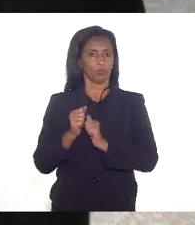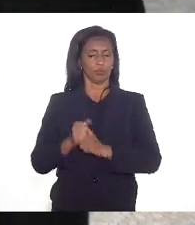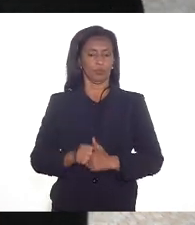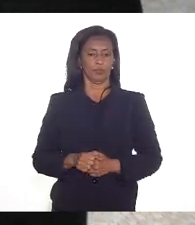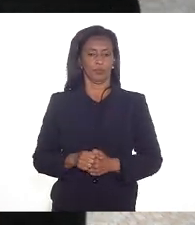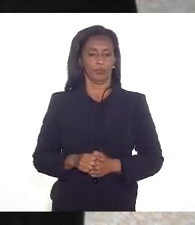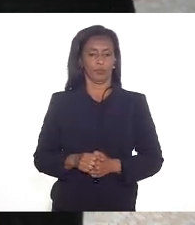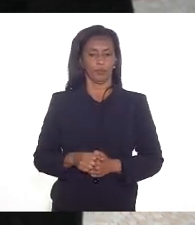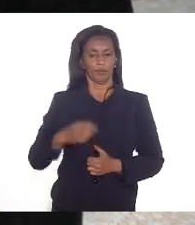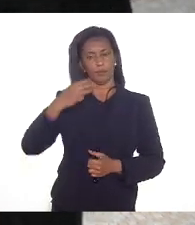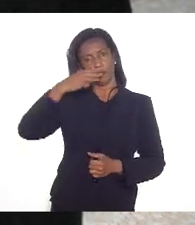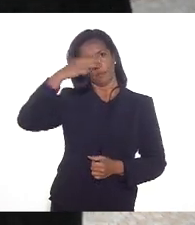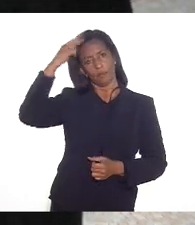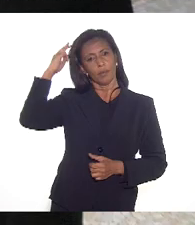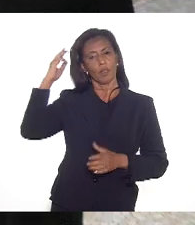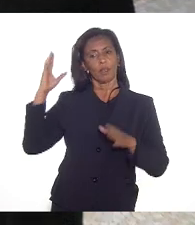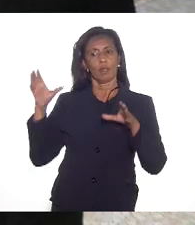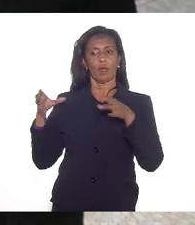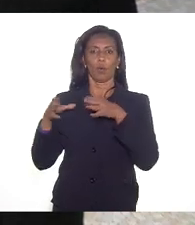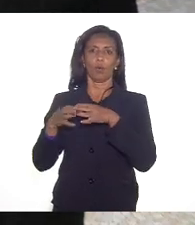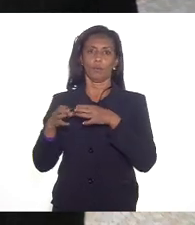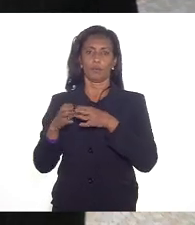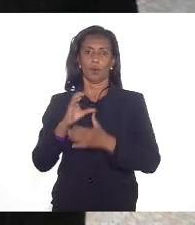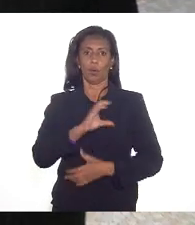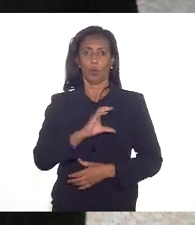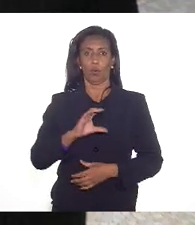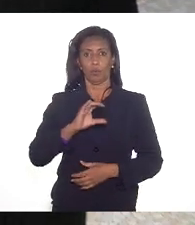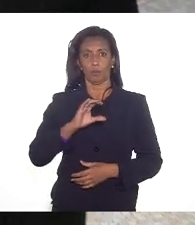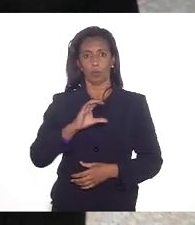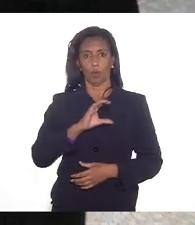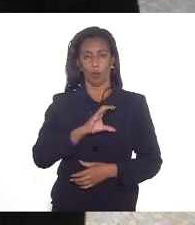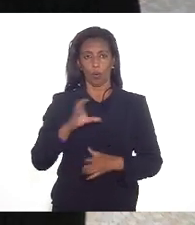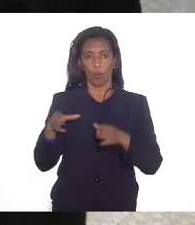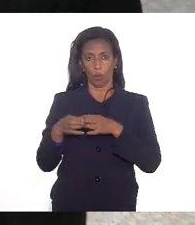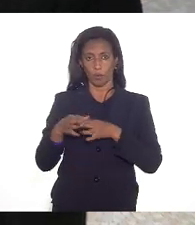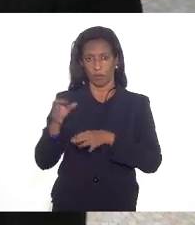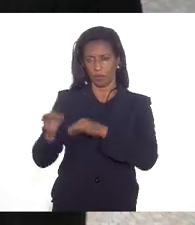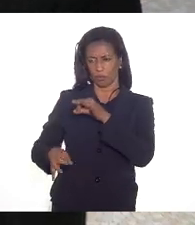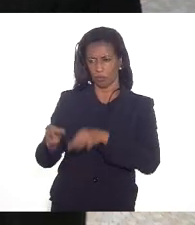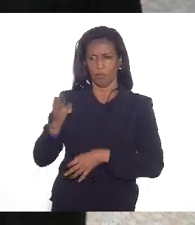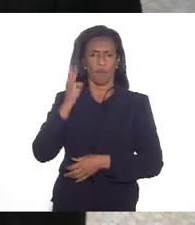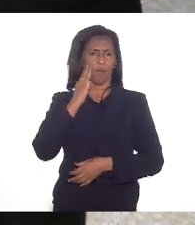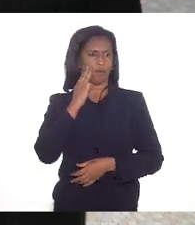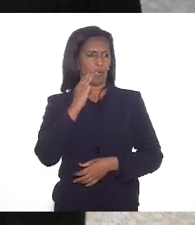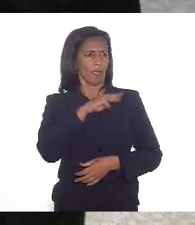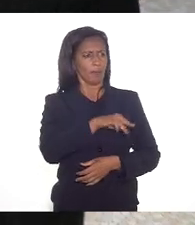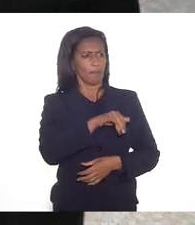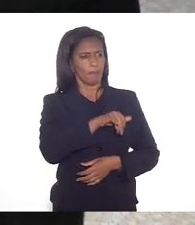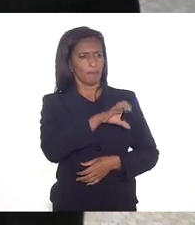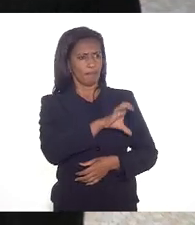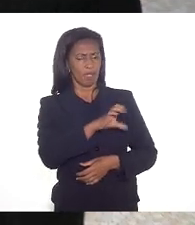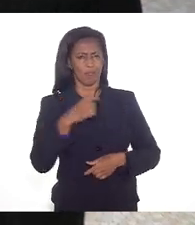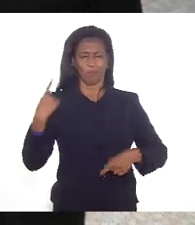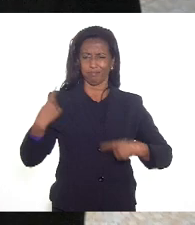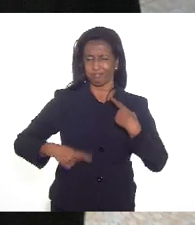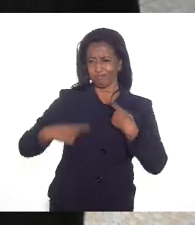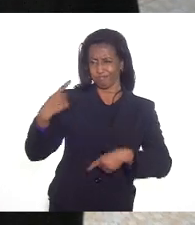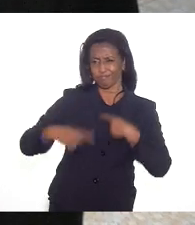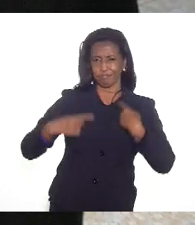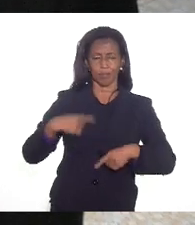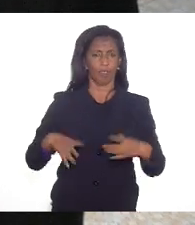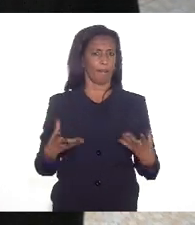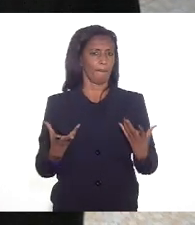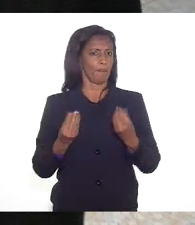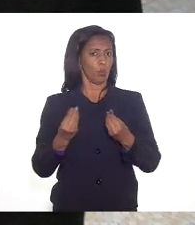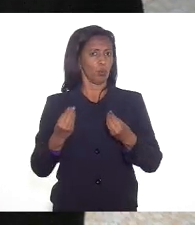Pacheco na comissão de constituição e justiça Deputado Valdete o deputado Carlos minc debatemos muito